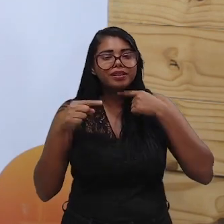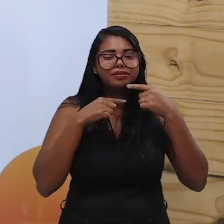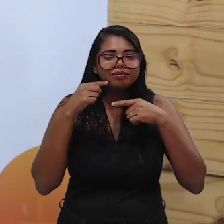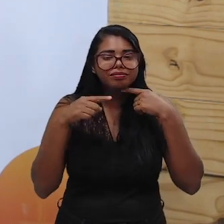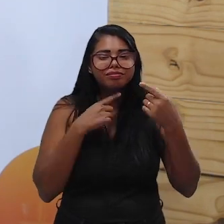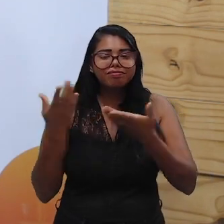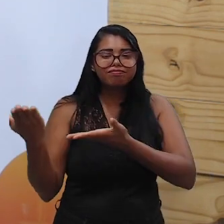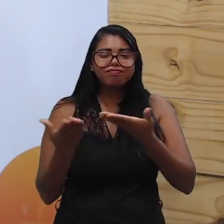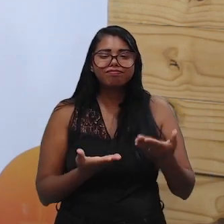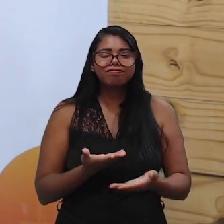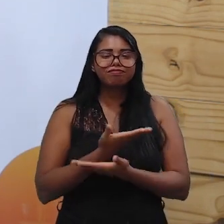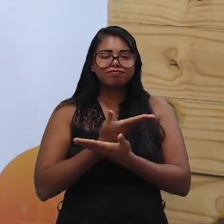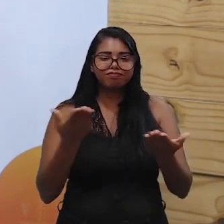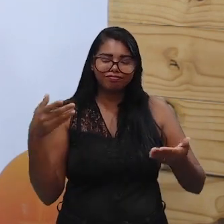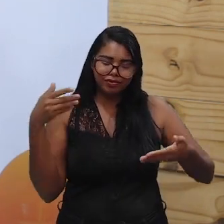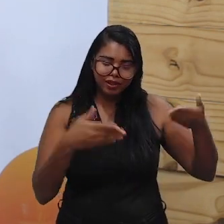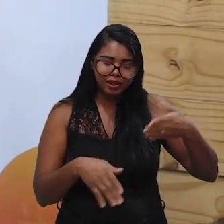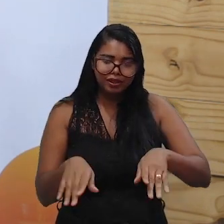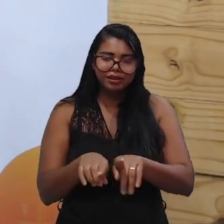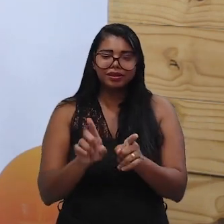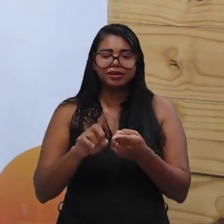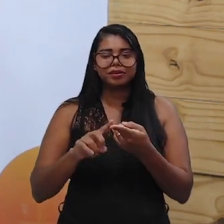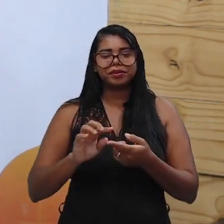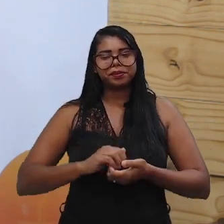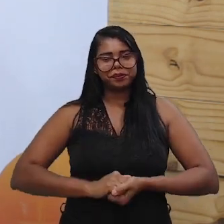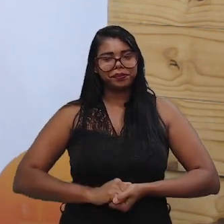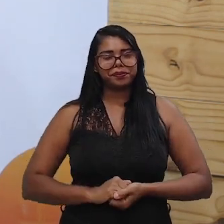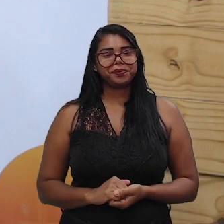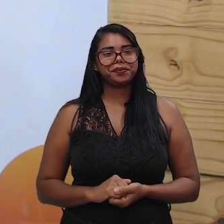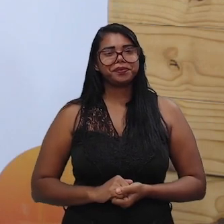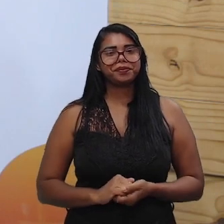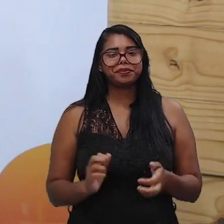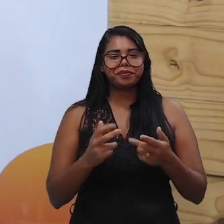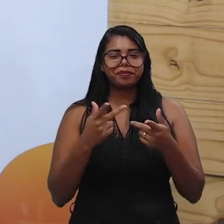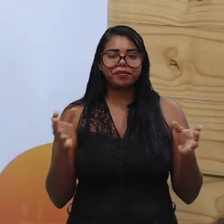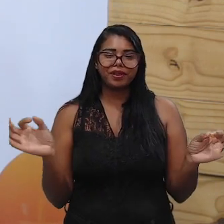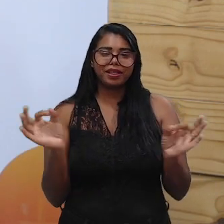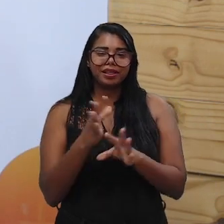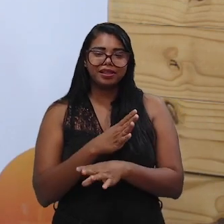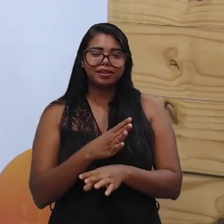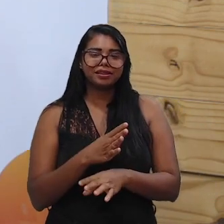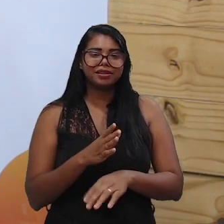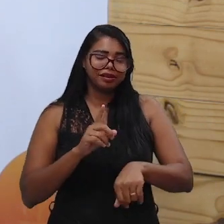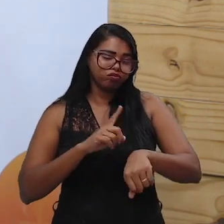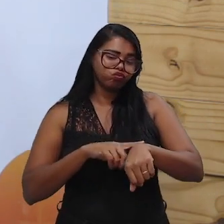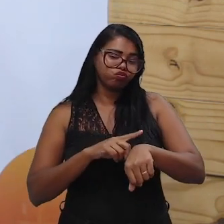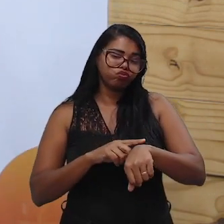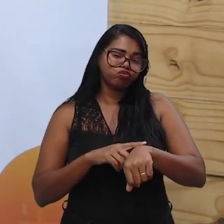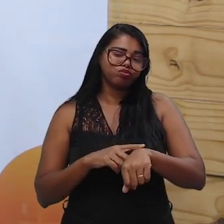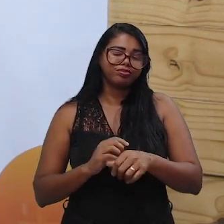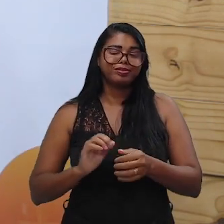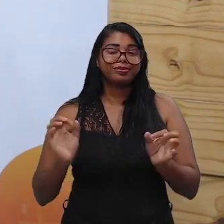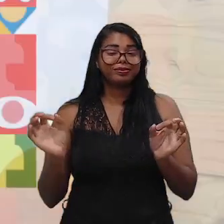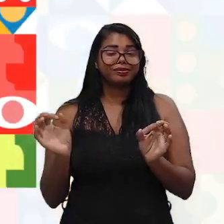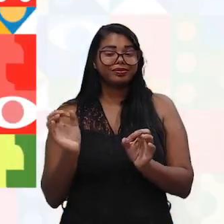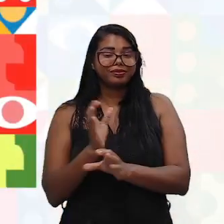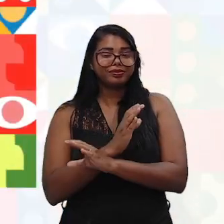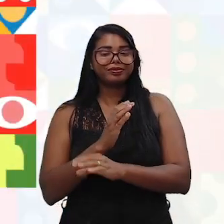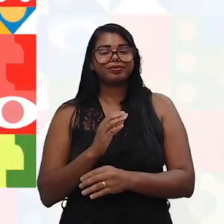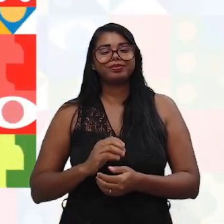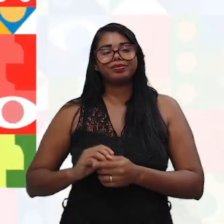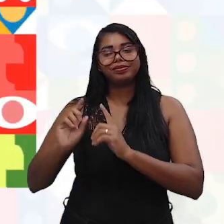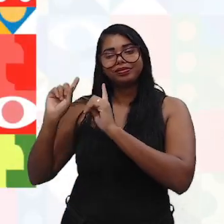te convido a participar com a gente, tá bom? E outra coisa para fechar aqui, porque a gente não tem muito tempo, né, falando ainda